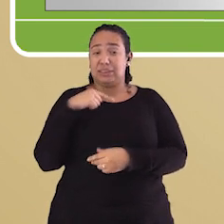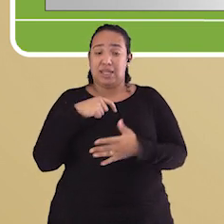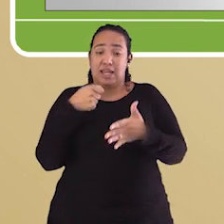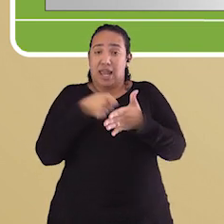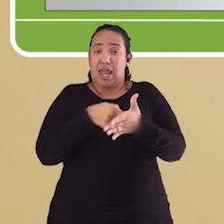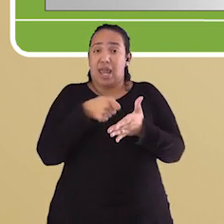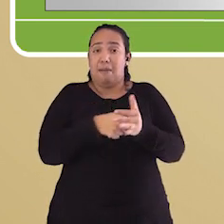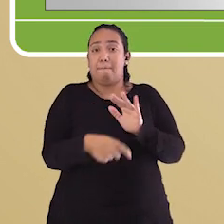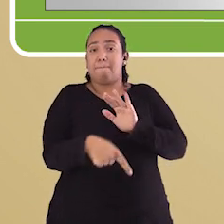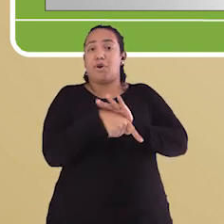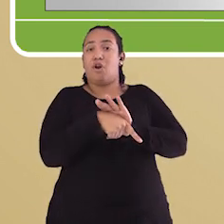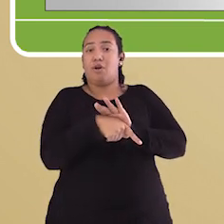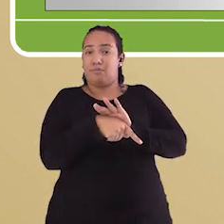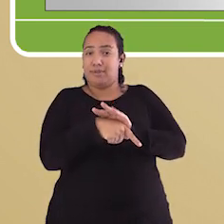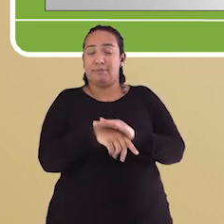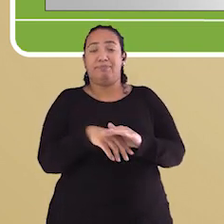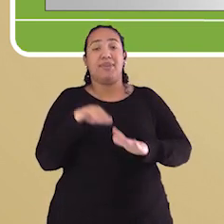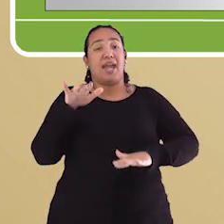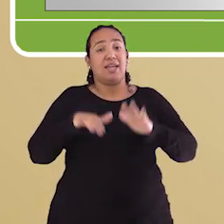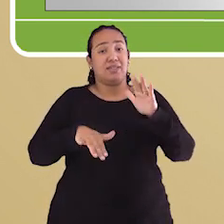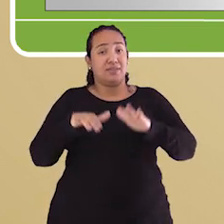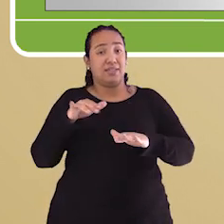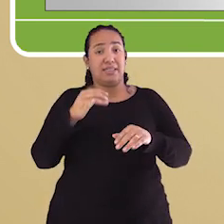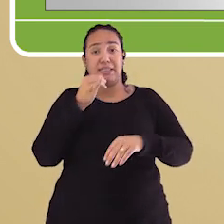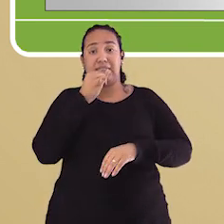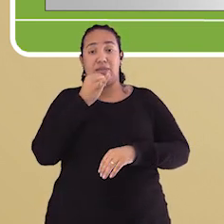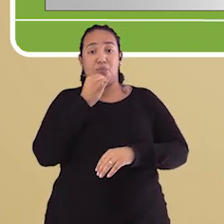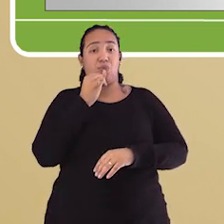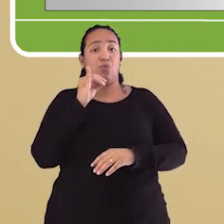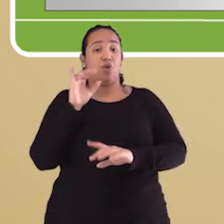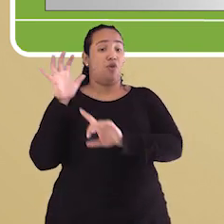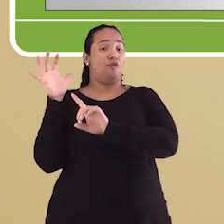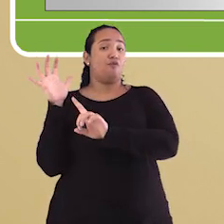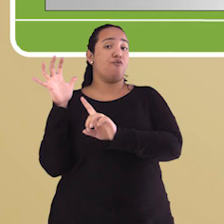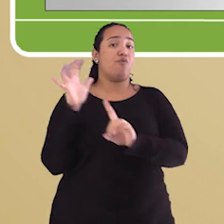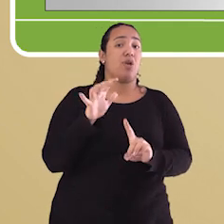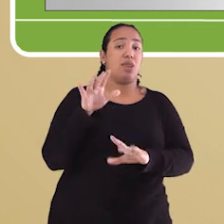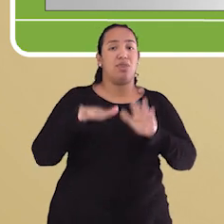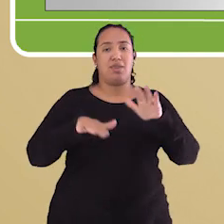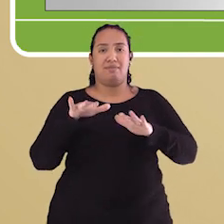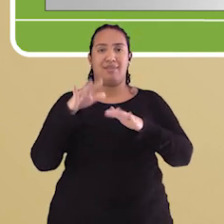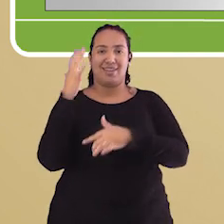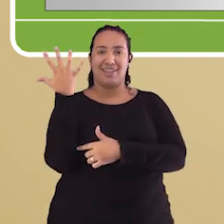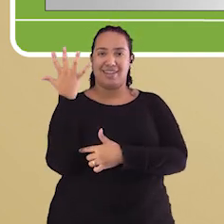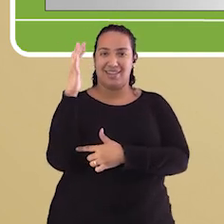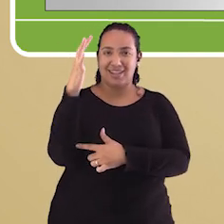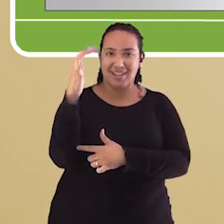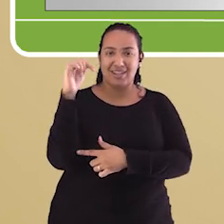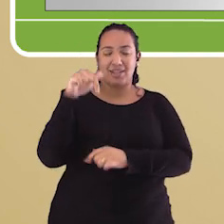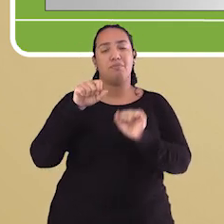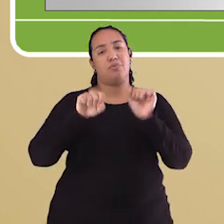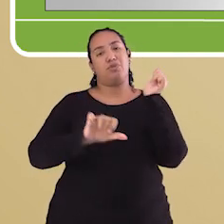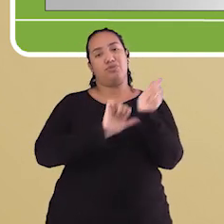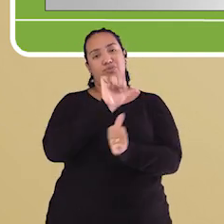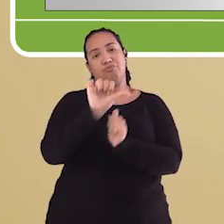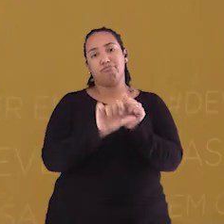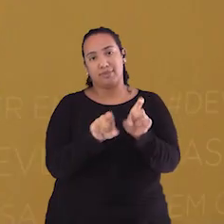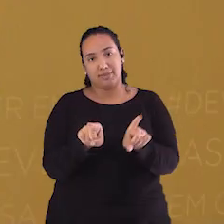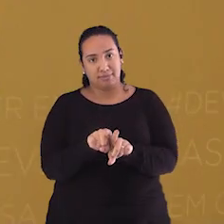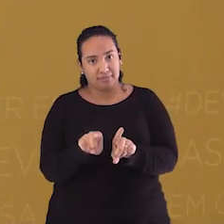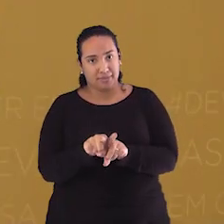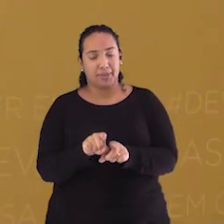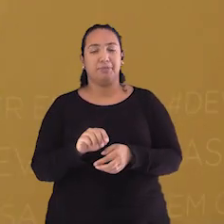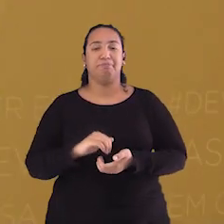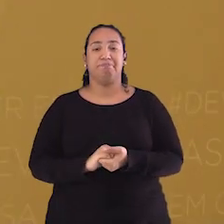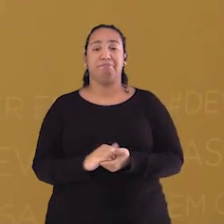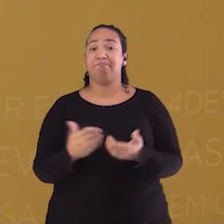resistência e esses impactos ou essas mudanças externas, de acordo com a natureza, também vão influenciar.